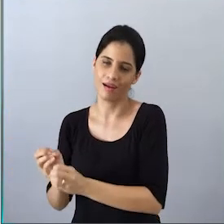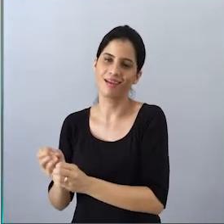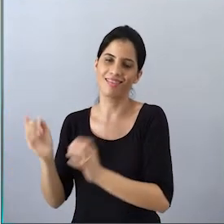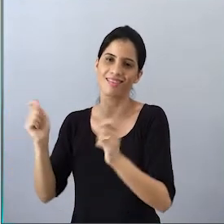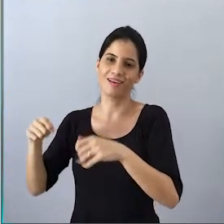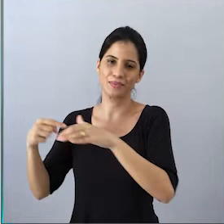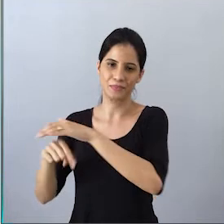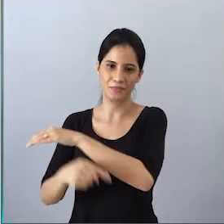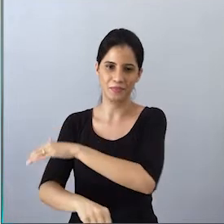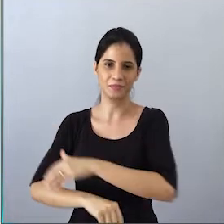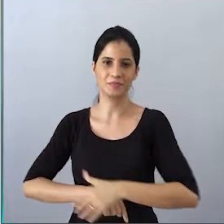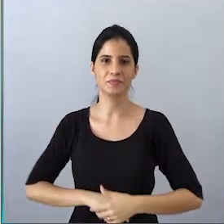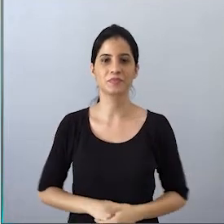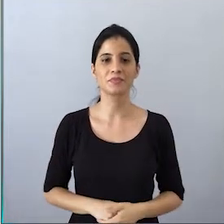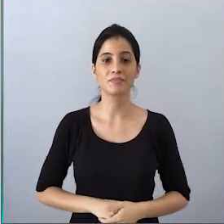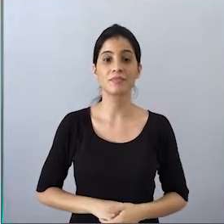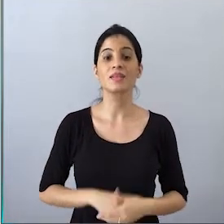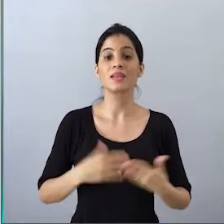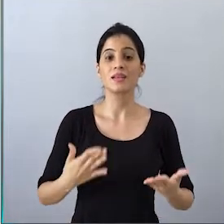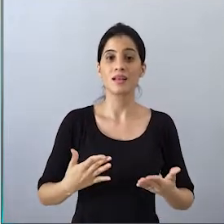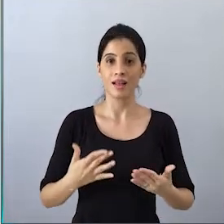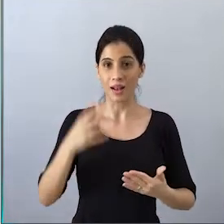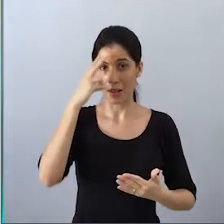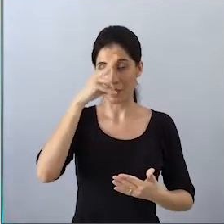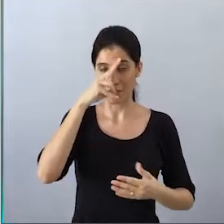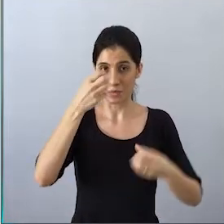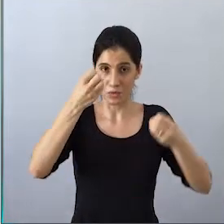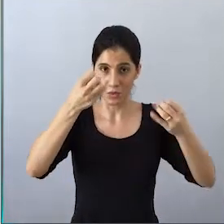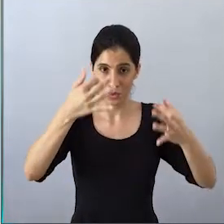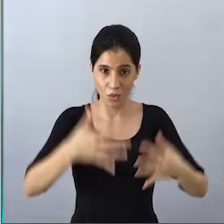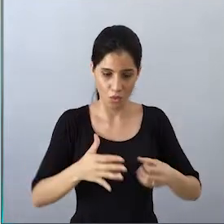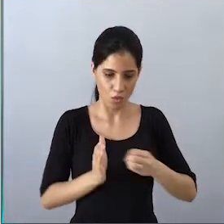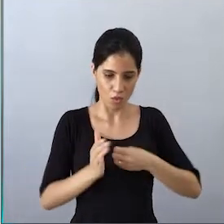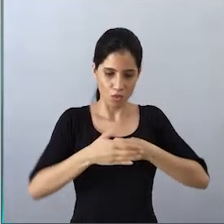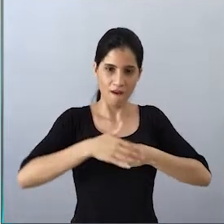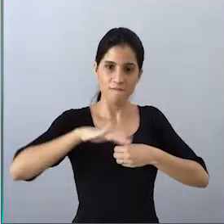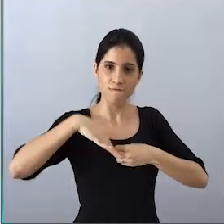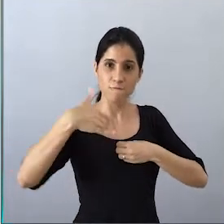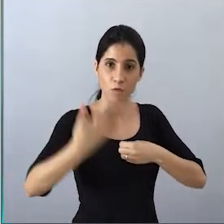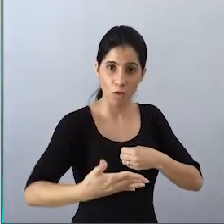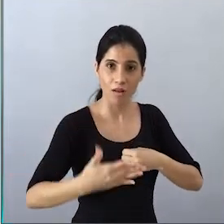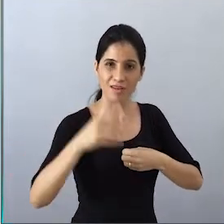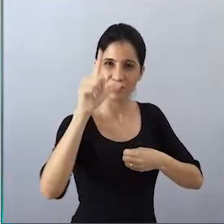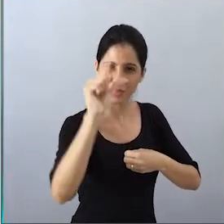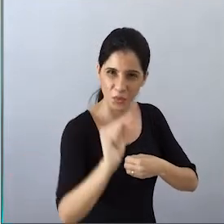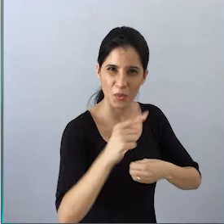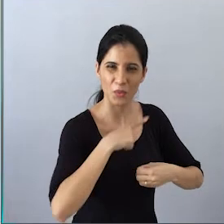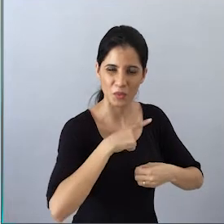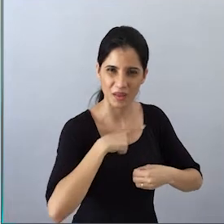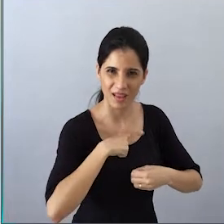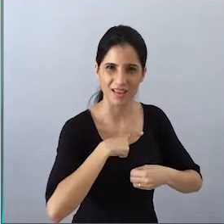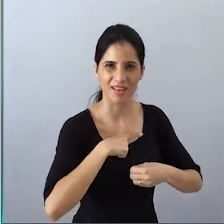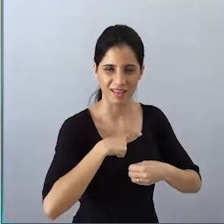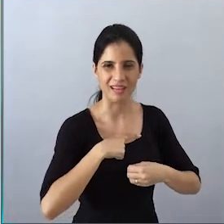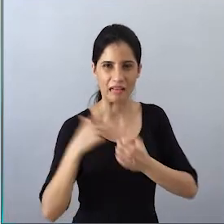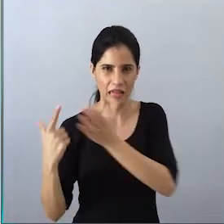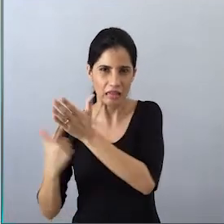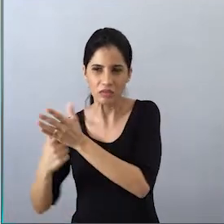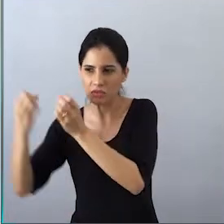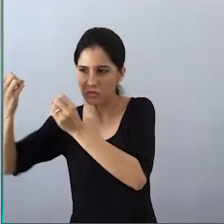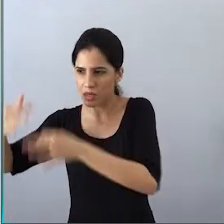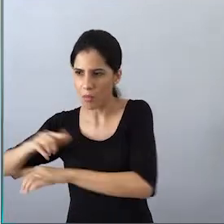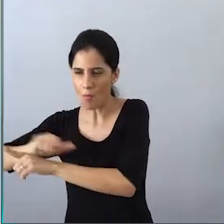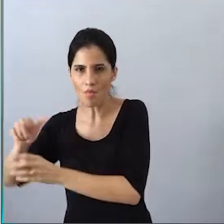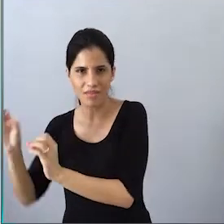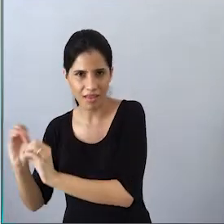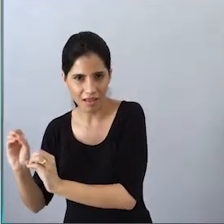ao material extracelular, conforme dito anteriormente, o epitélio será composto por quantidades mínimas de material extracelular,